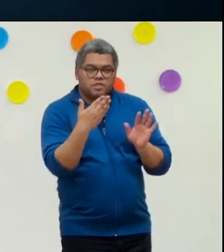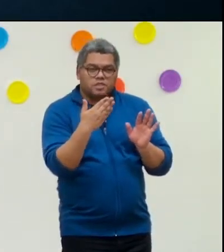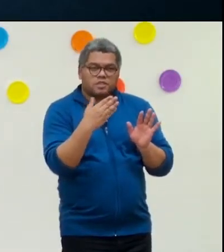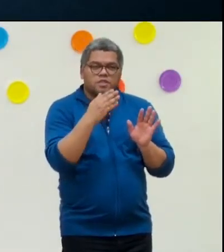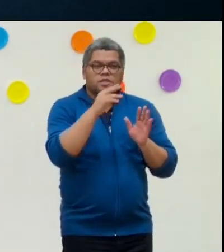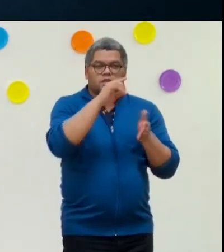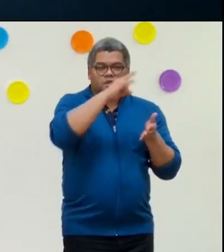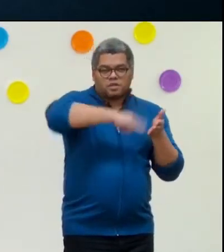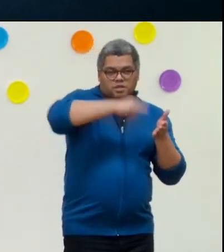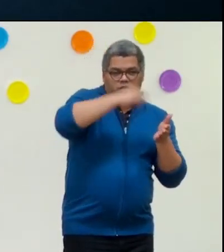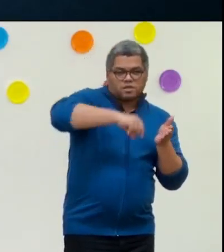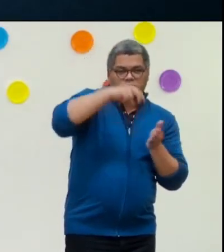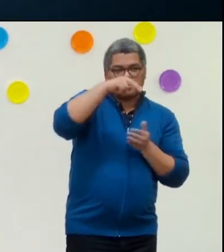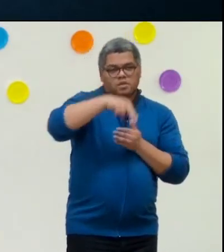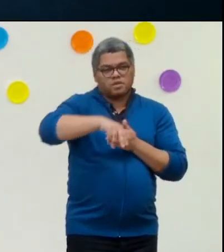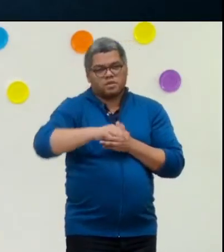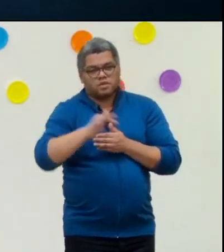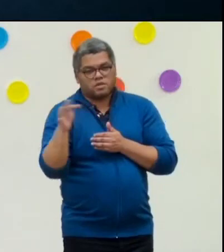coisa.